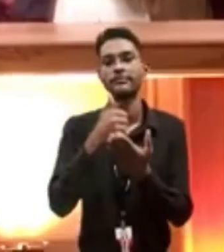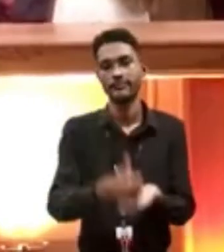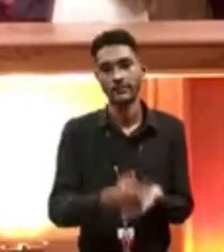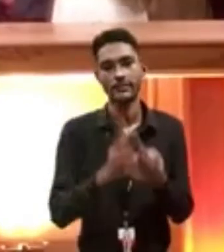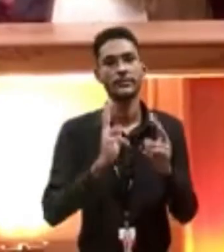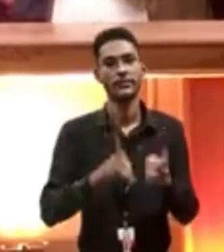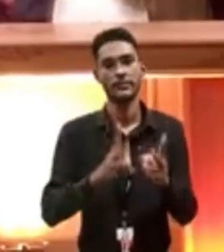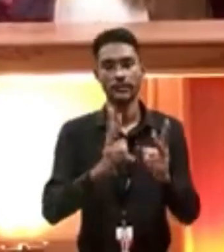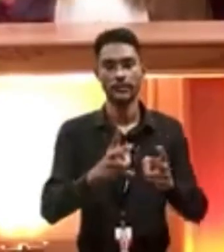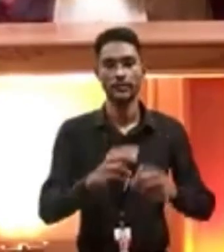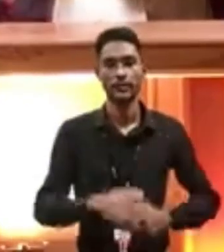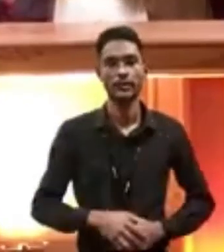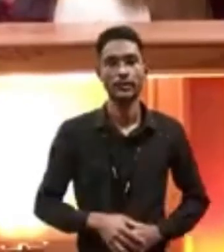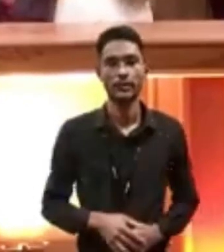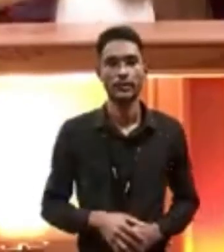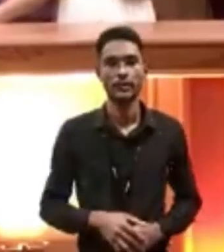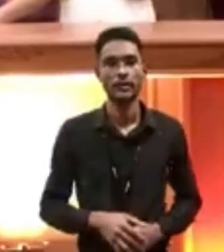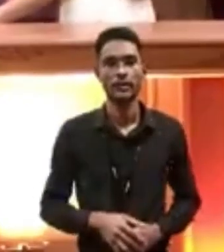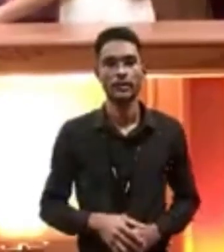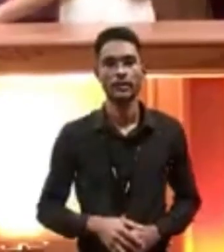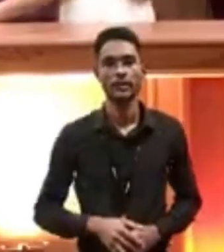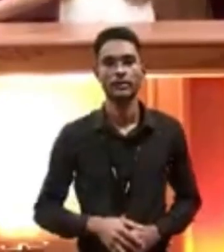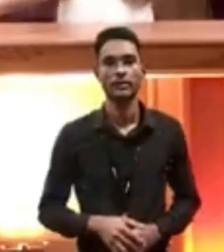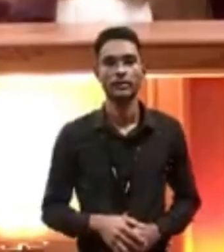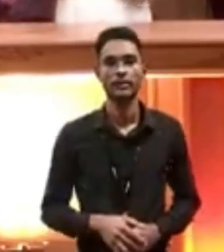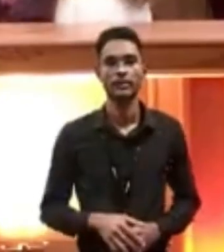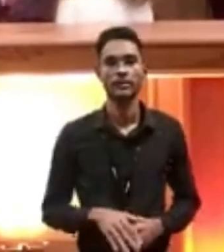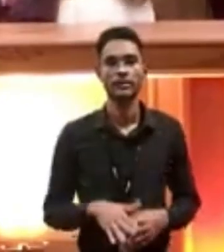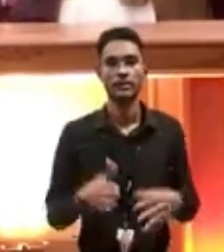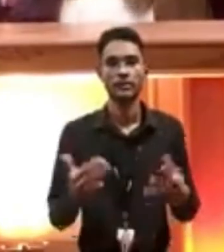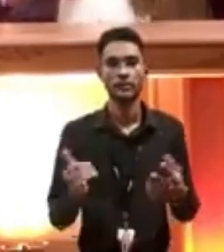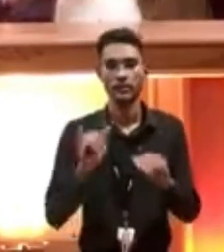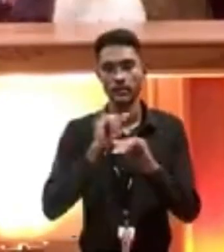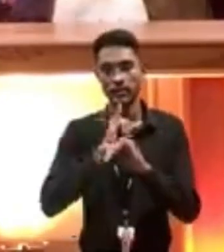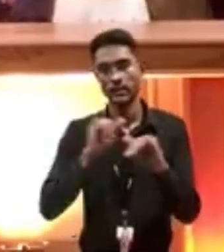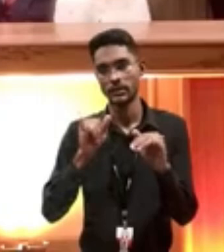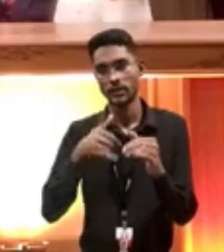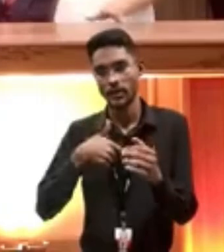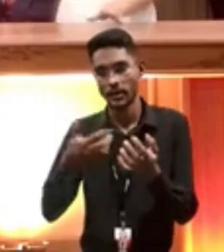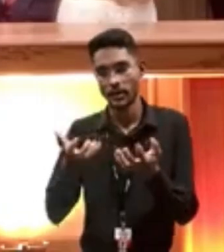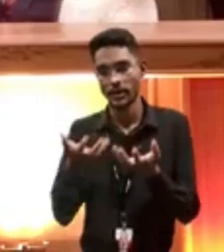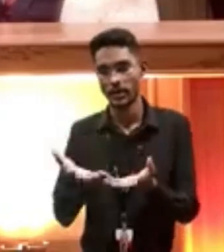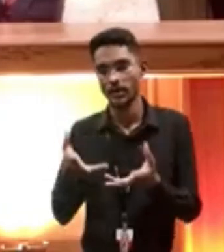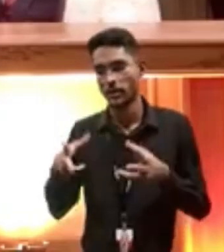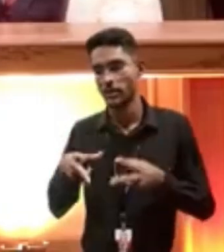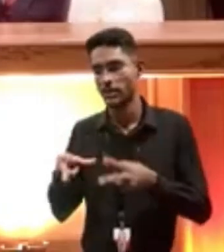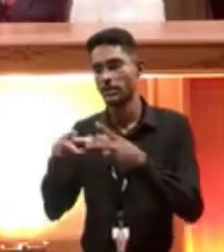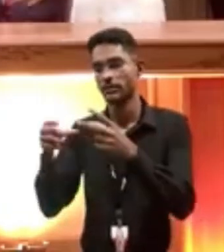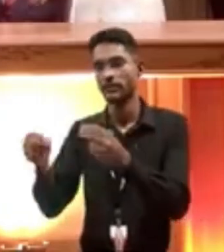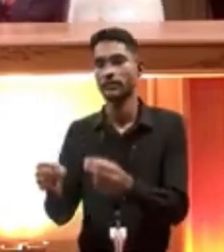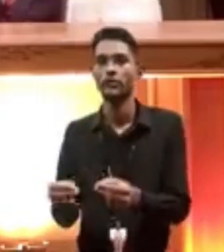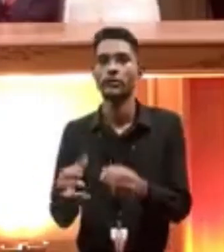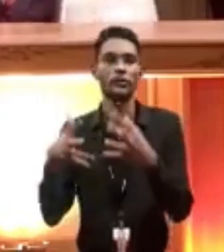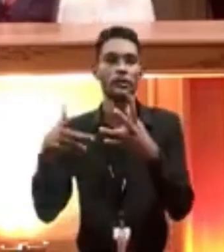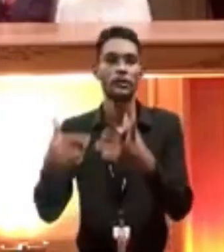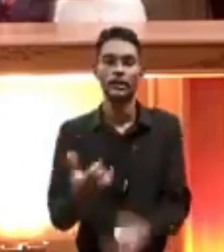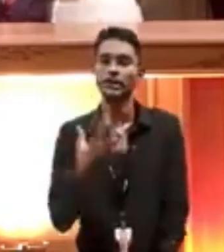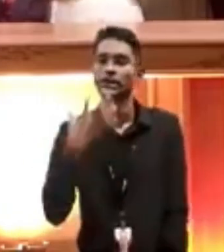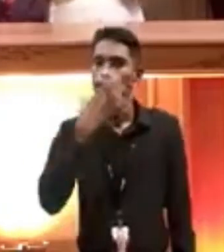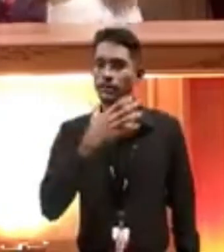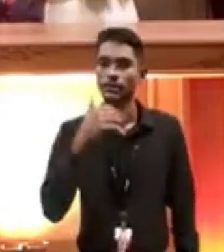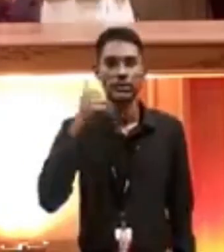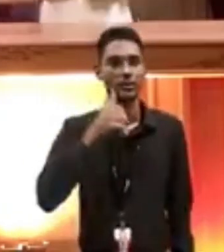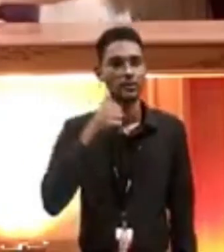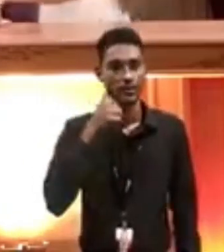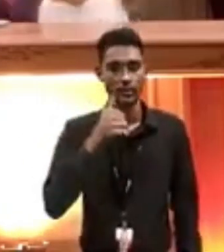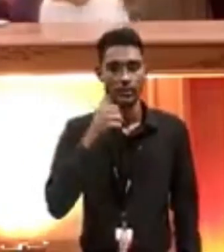presentear todas as cantoras com um par de sapato. Você lembra, né? E aí, fiz o meu possível para